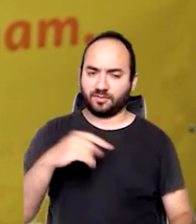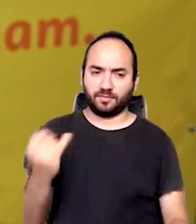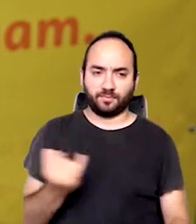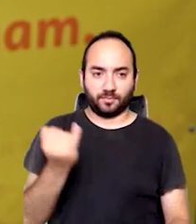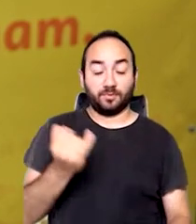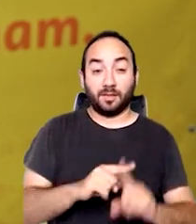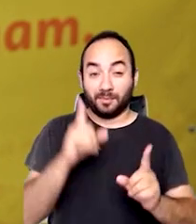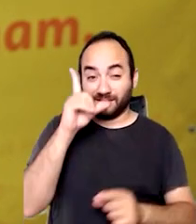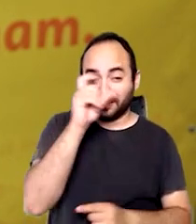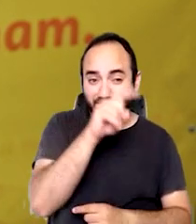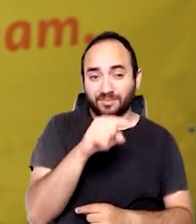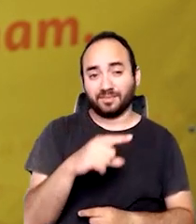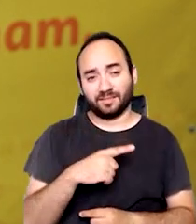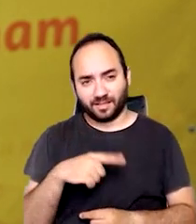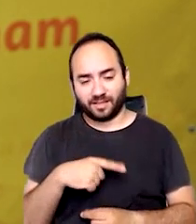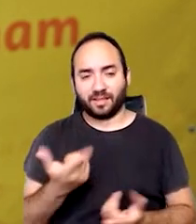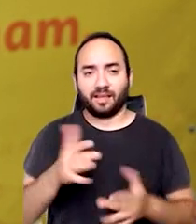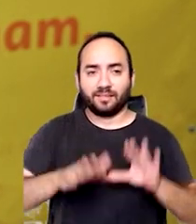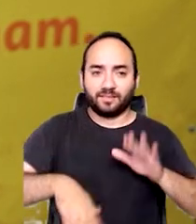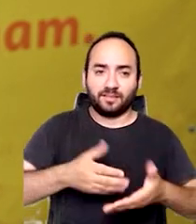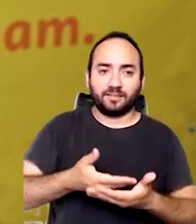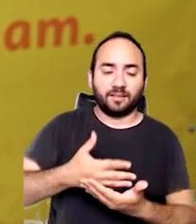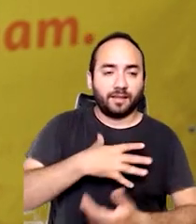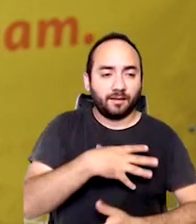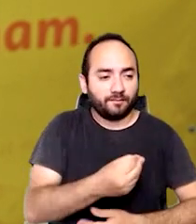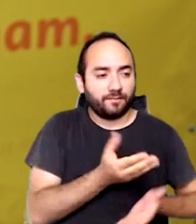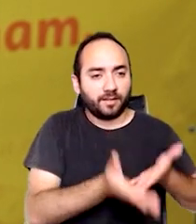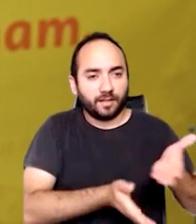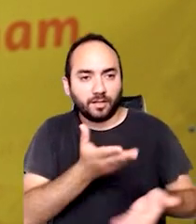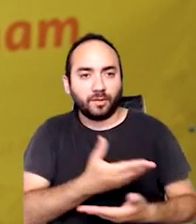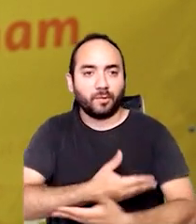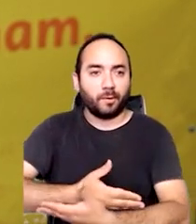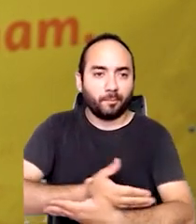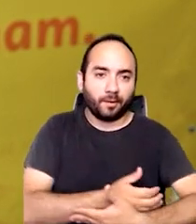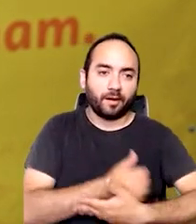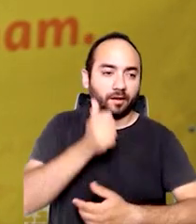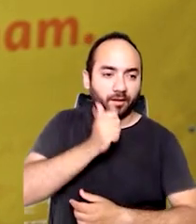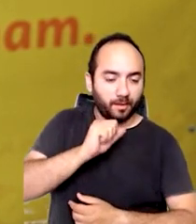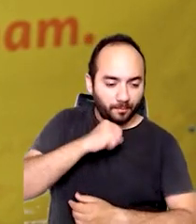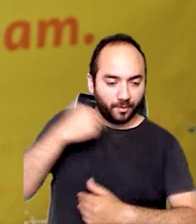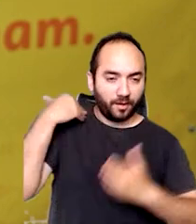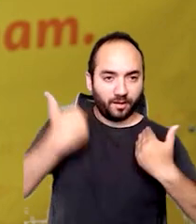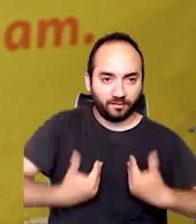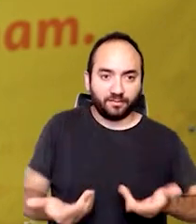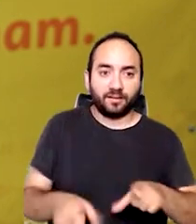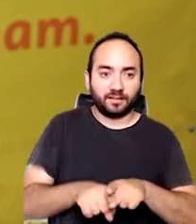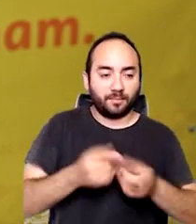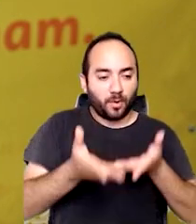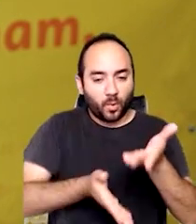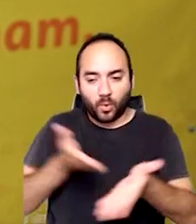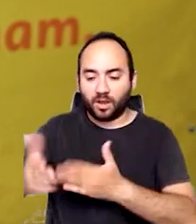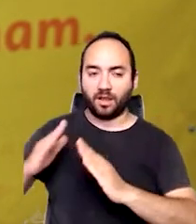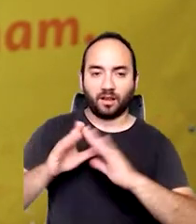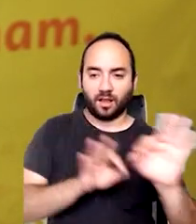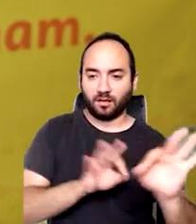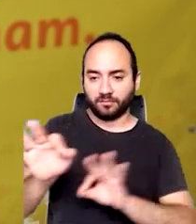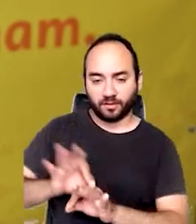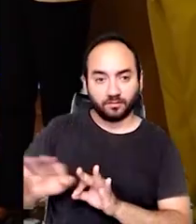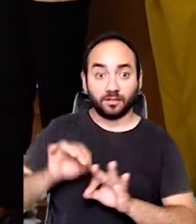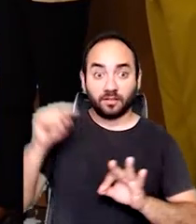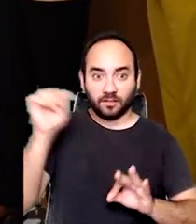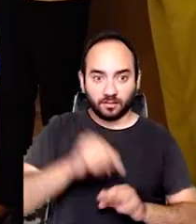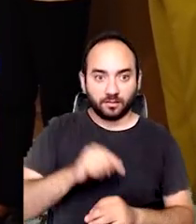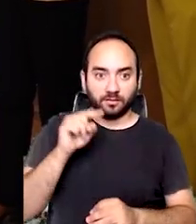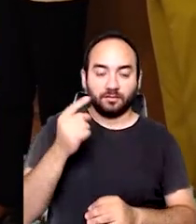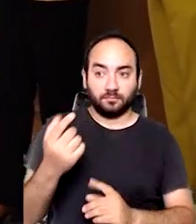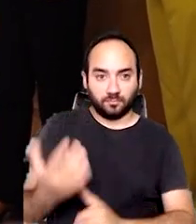é difícil né a gente tem a maternidade a gente é empresária a gente é mãe a gente tem que dar conta da casa então